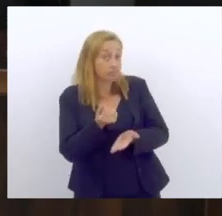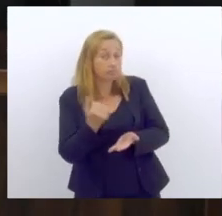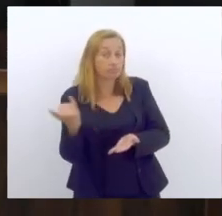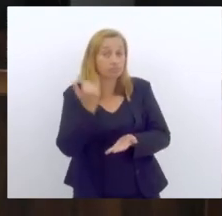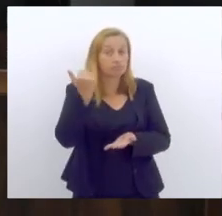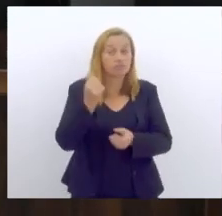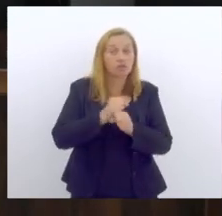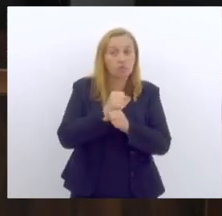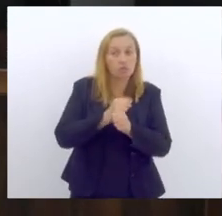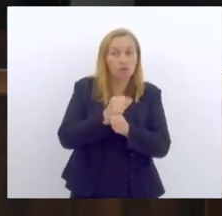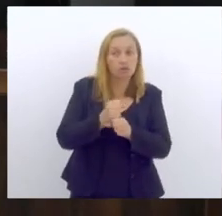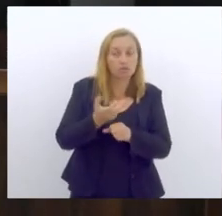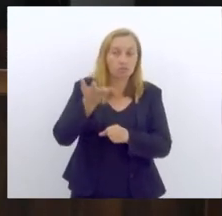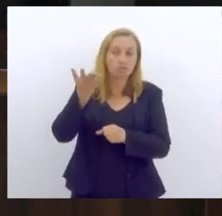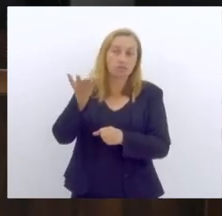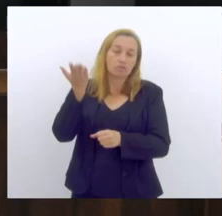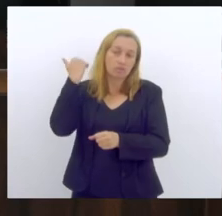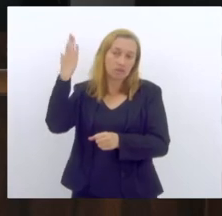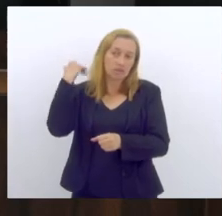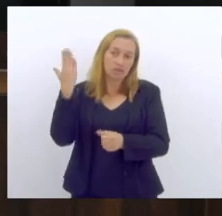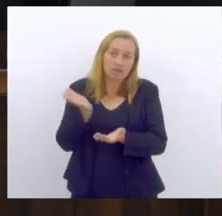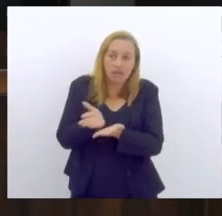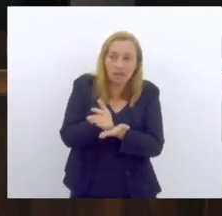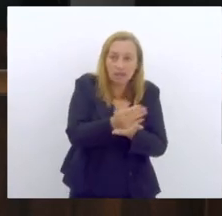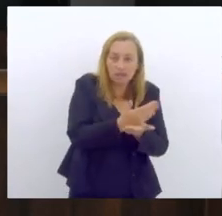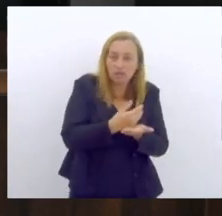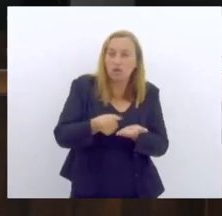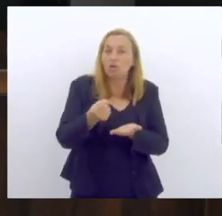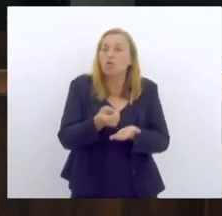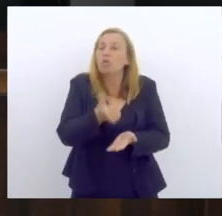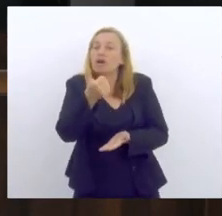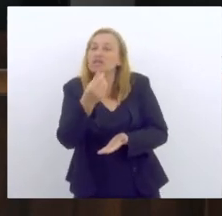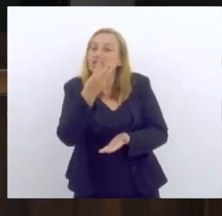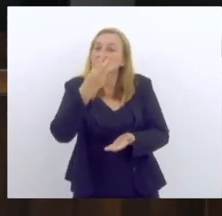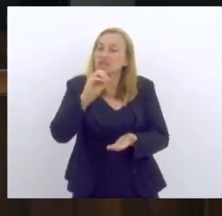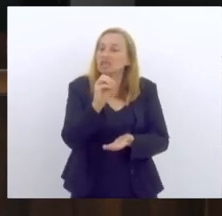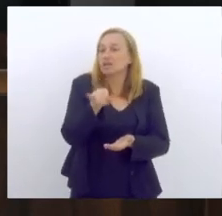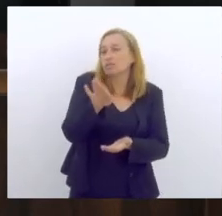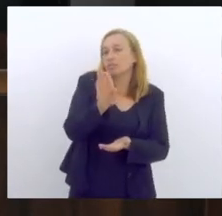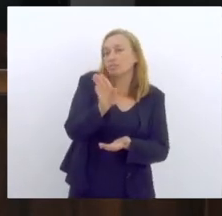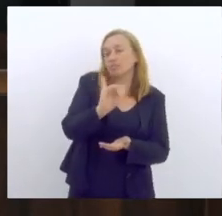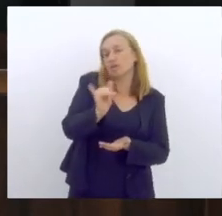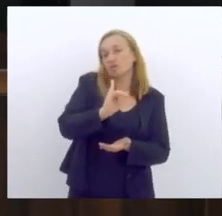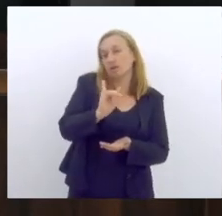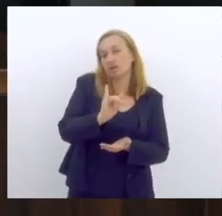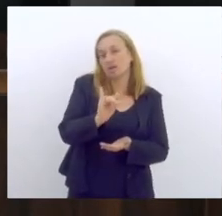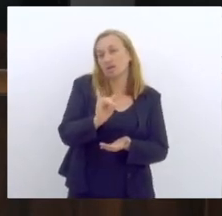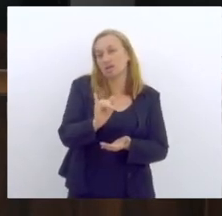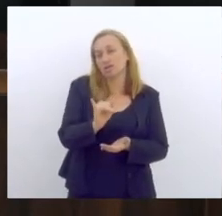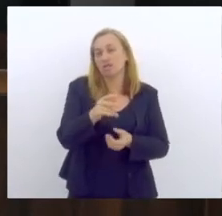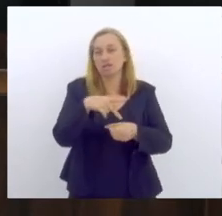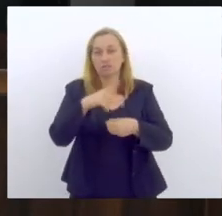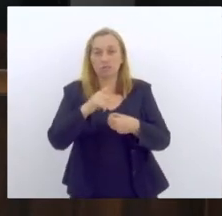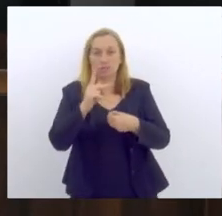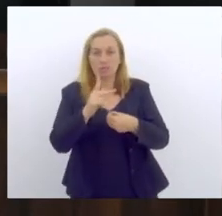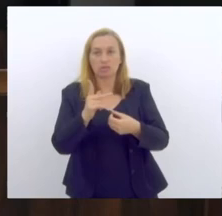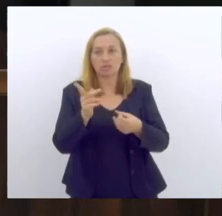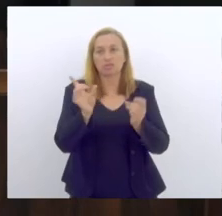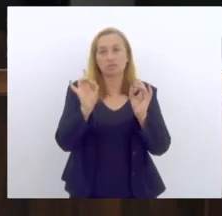o arrecadamos quase 30 bilhões de reais e Royce participação sendo que sabemos